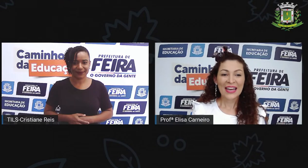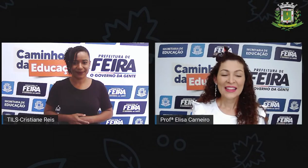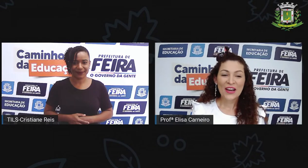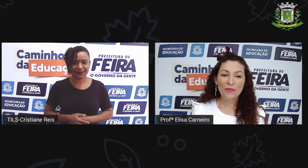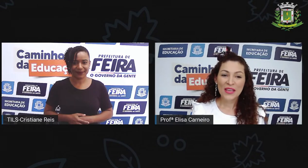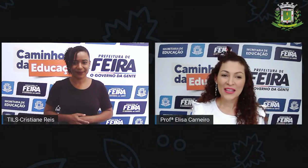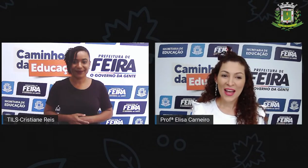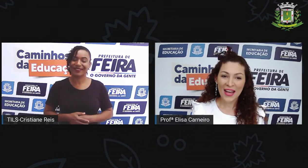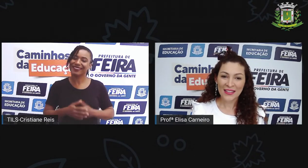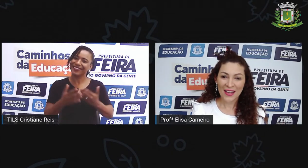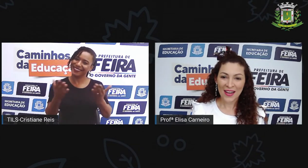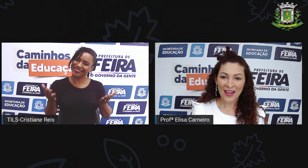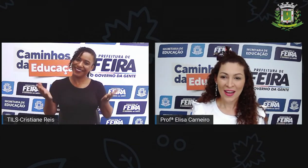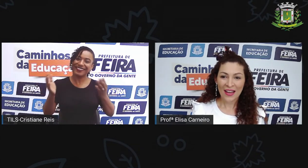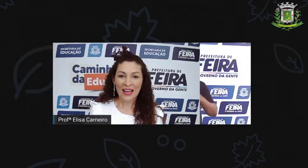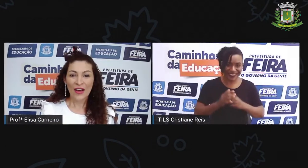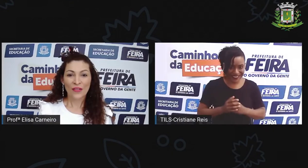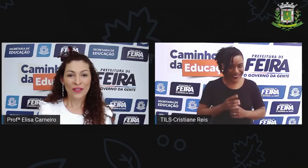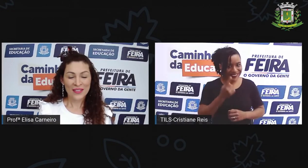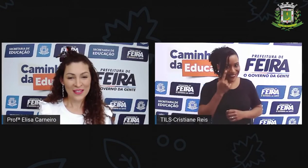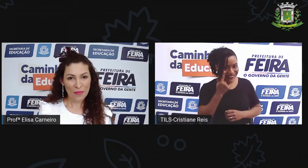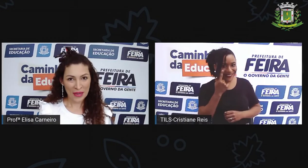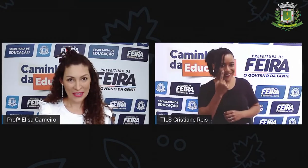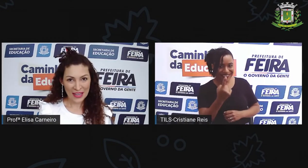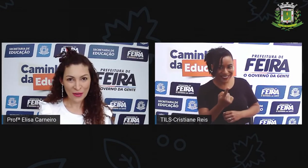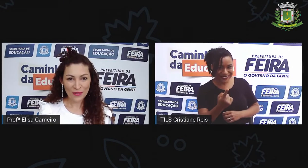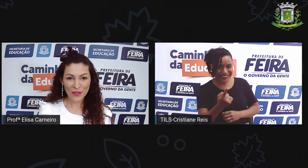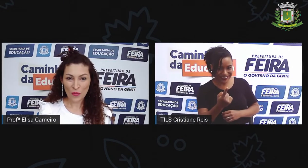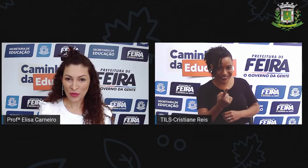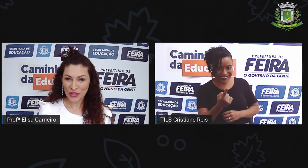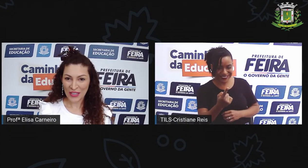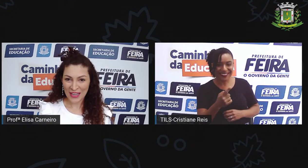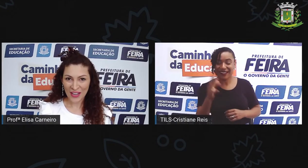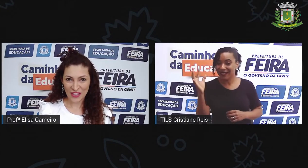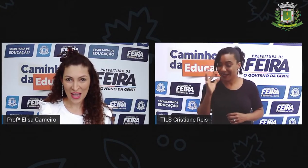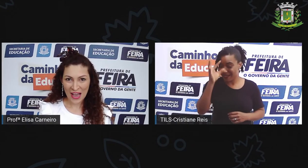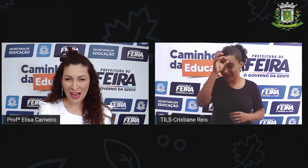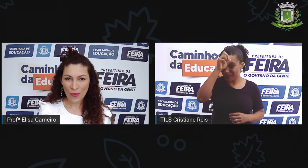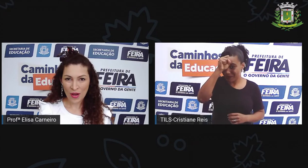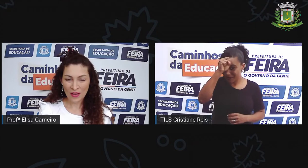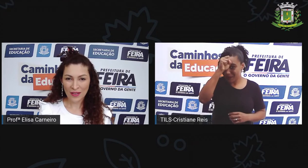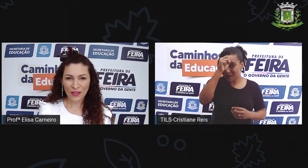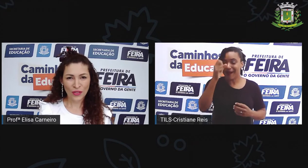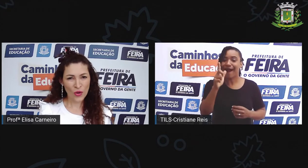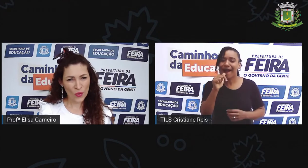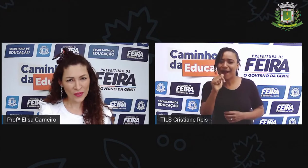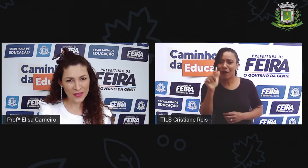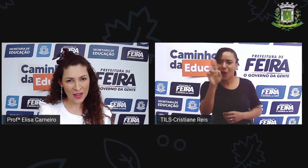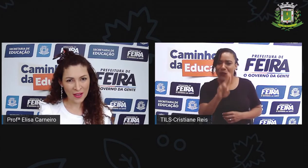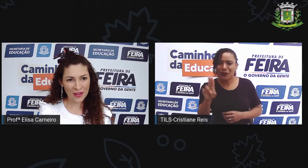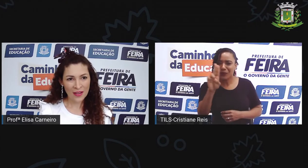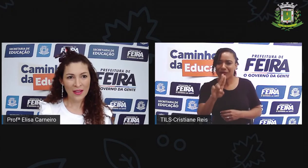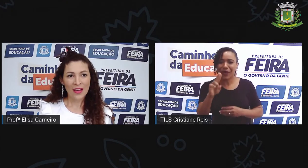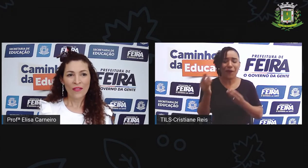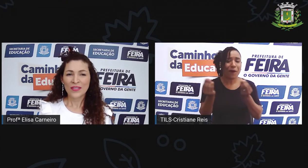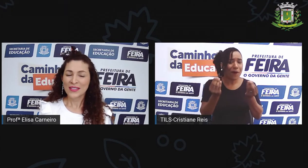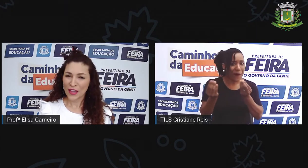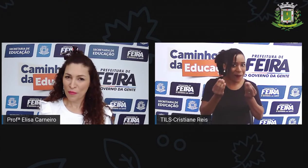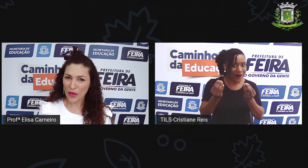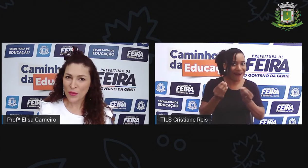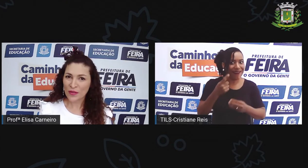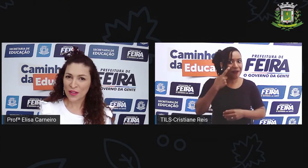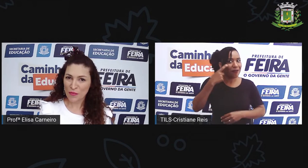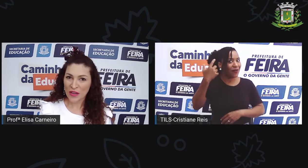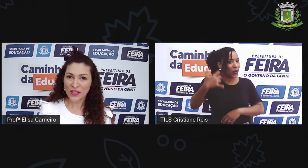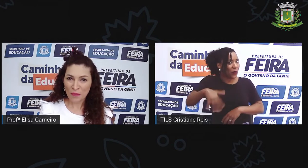Então, meninada, vocês aprenderam sobre a utilidade da água? Nossa! Vocês